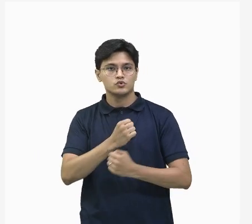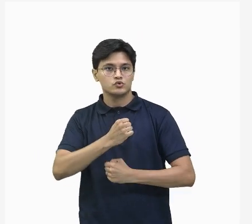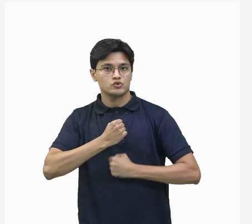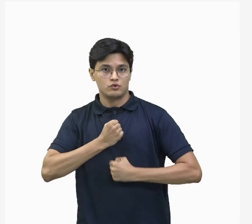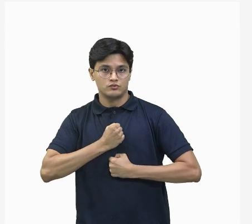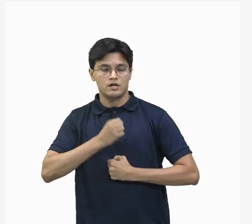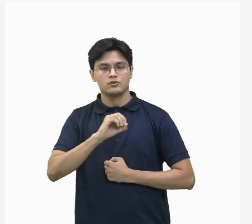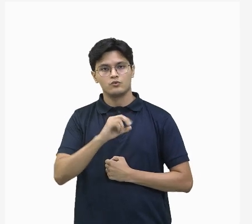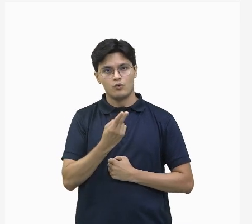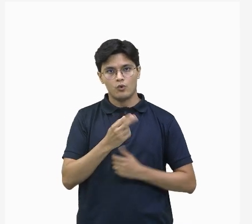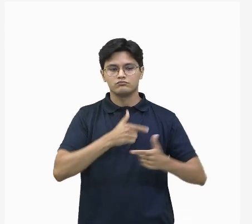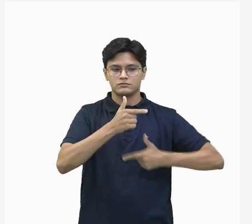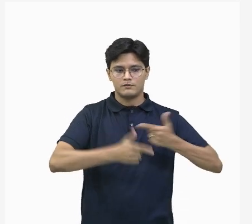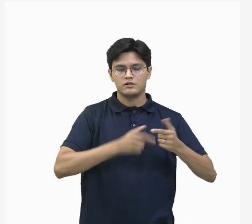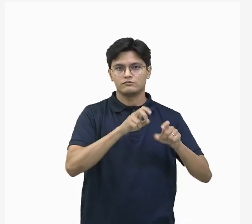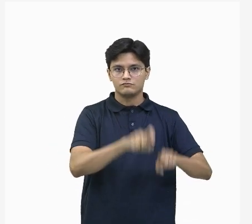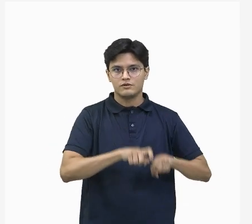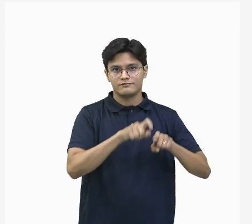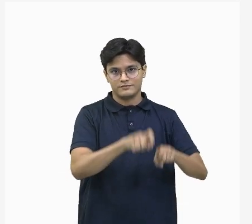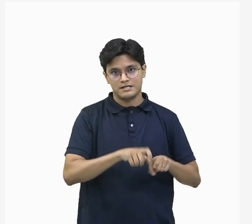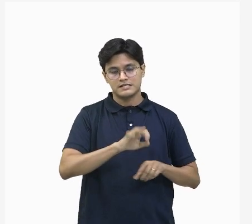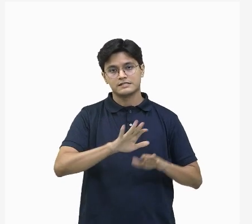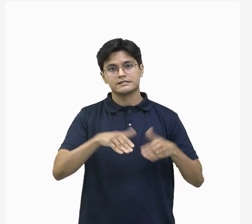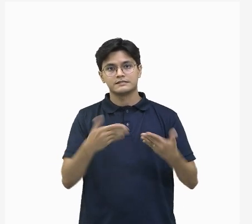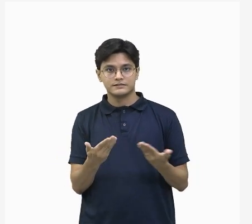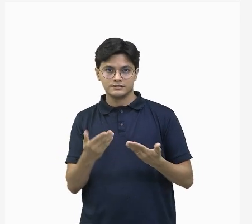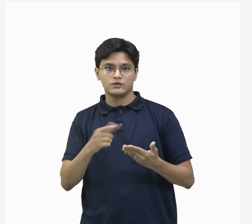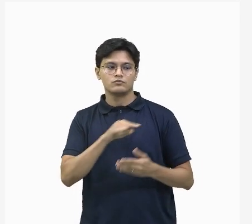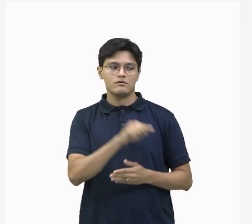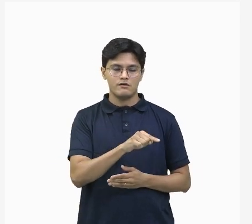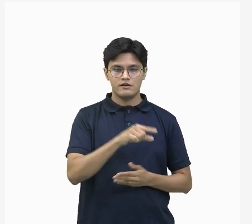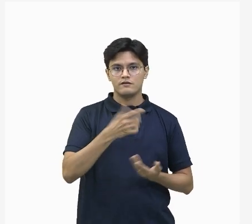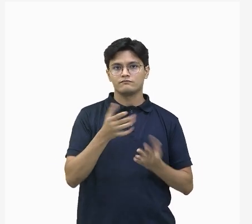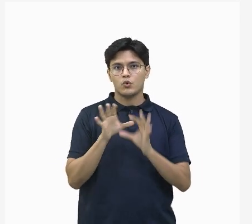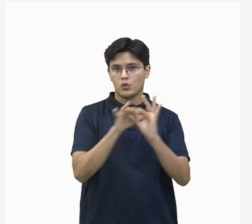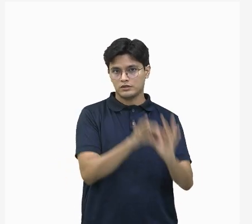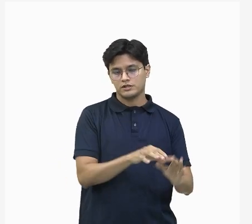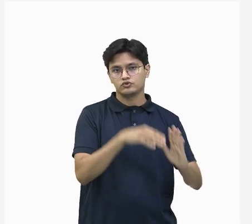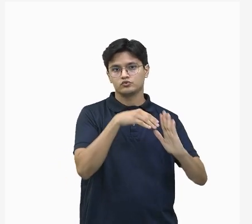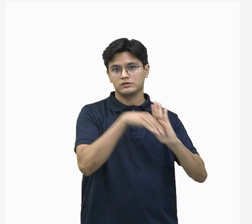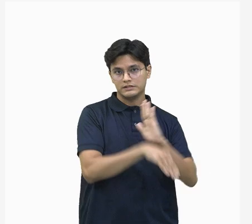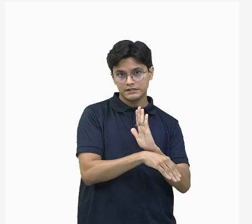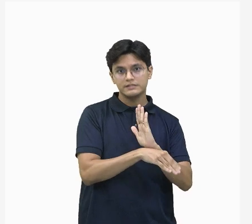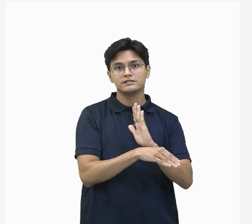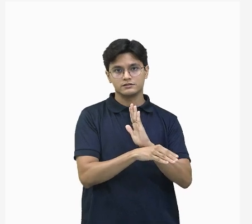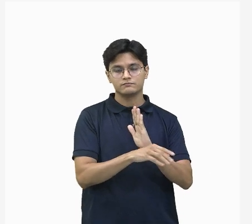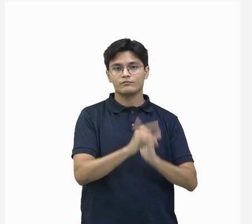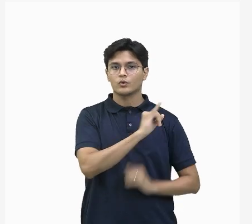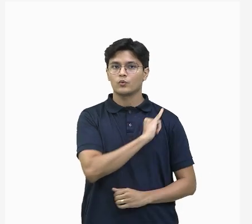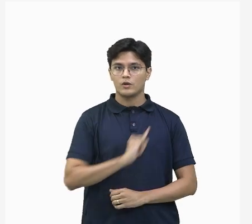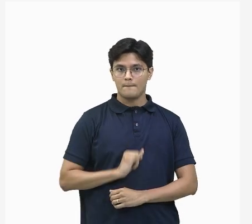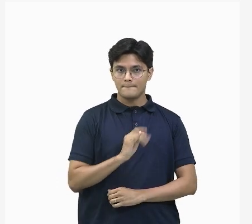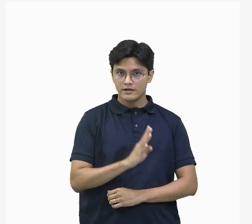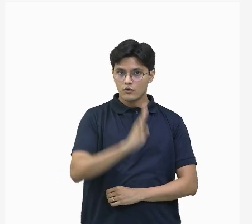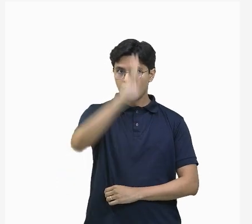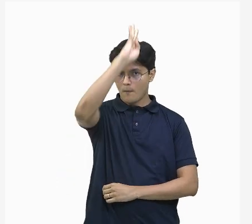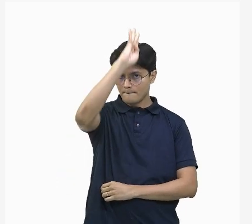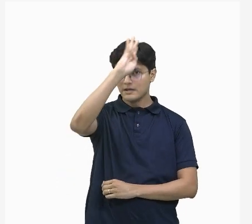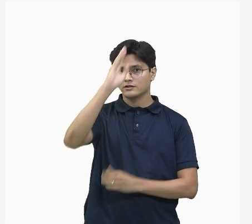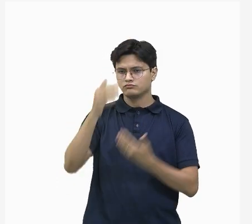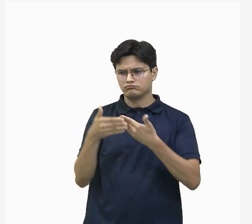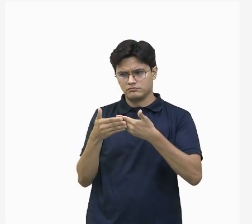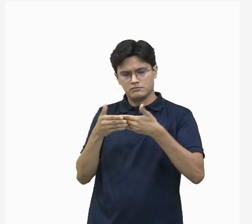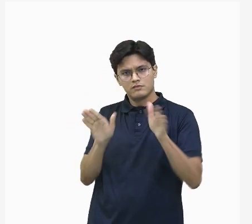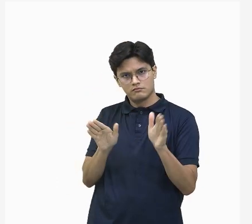à terra. Então, em crise, o Império Romano abriu seu exército aos germanos.